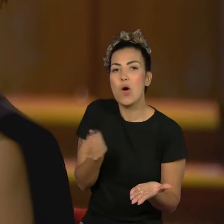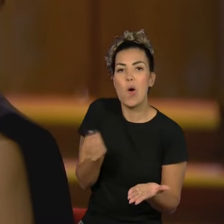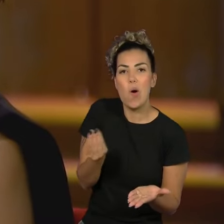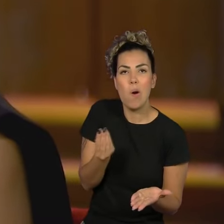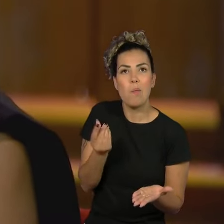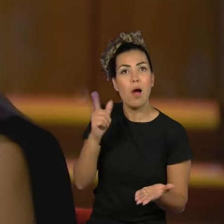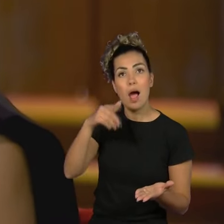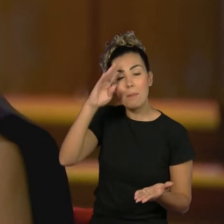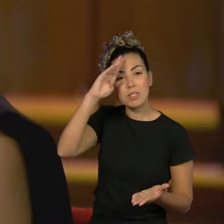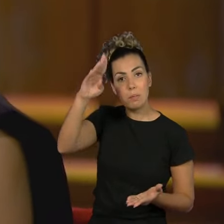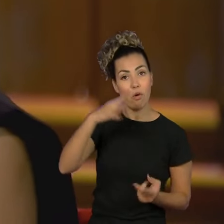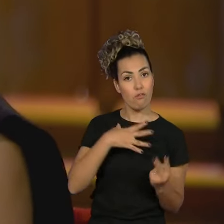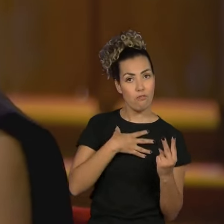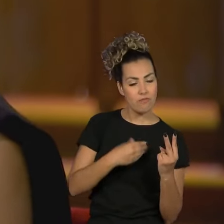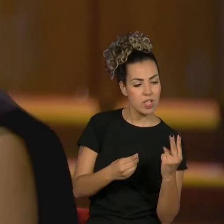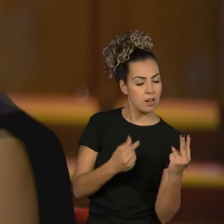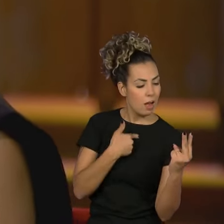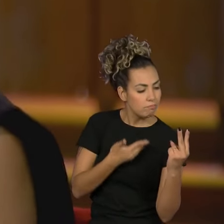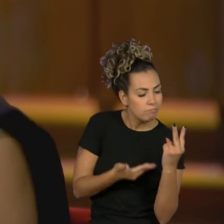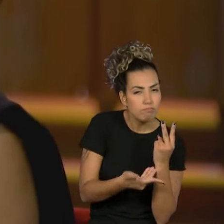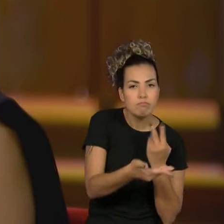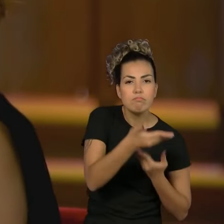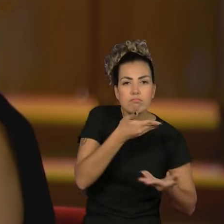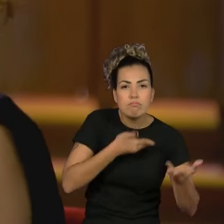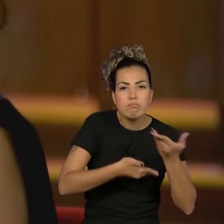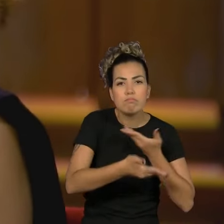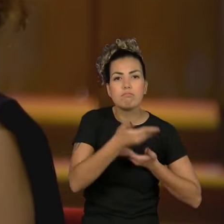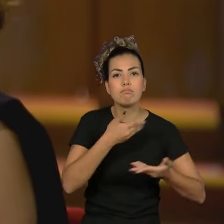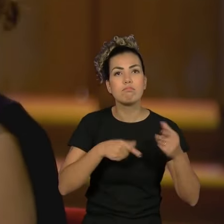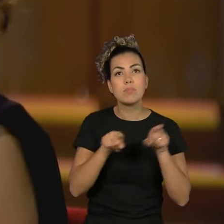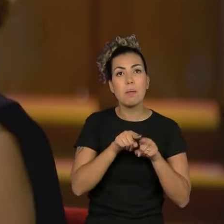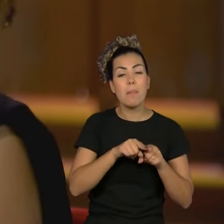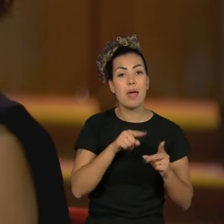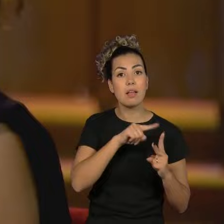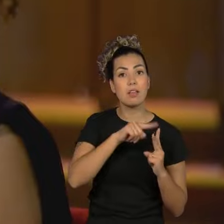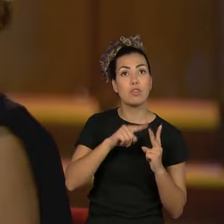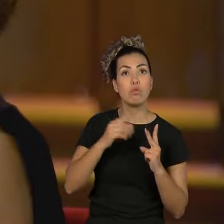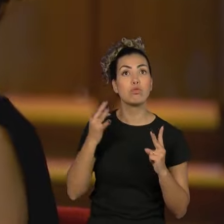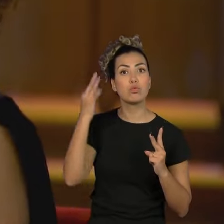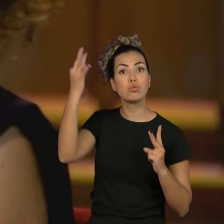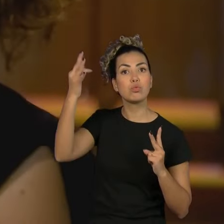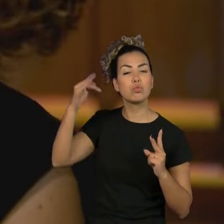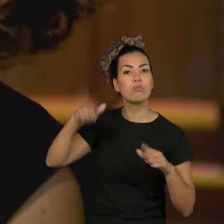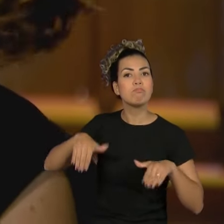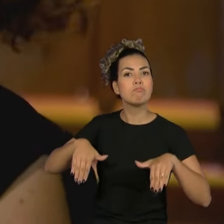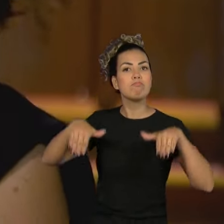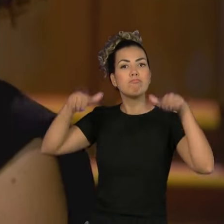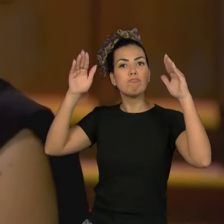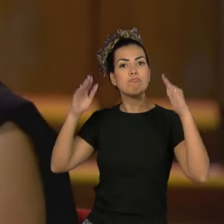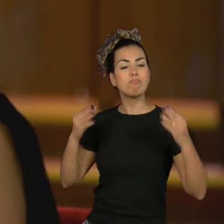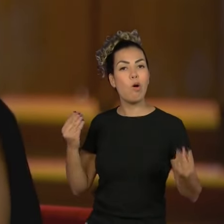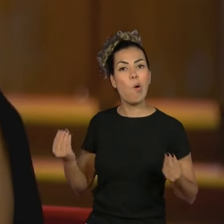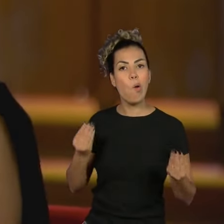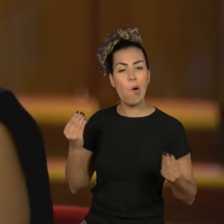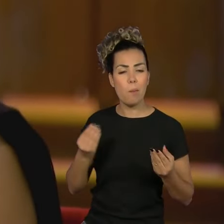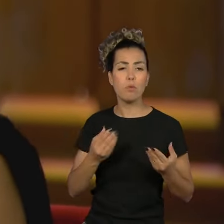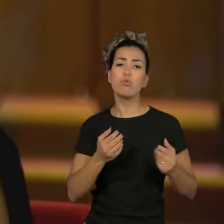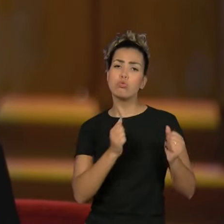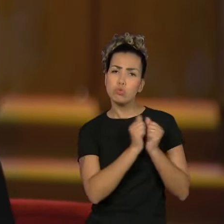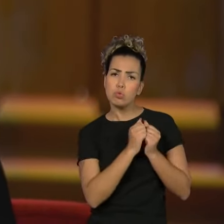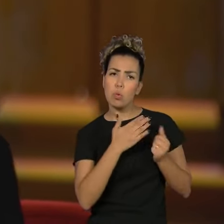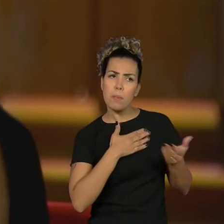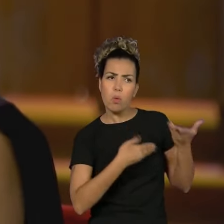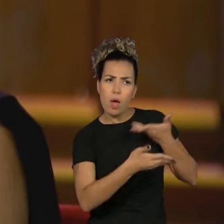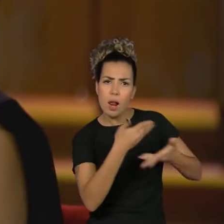frutífera com as minhas filhas e com que e com as pessoas que elas serão interação comigo ou independente da